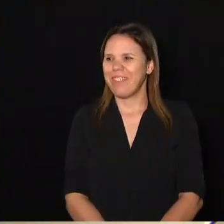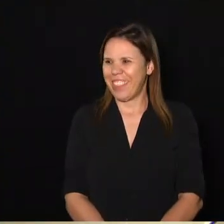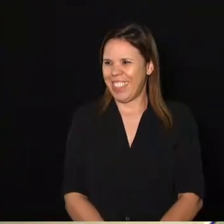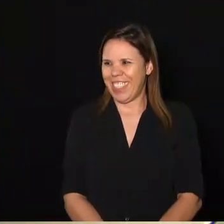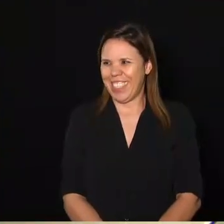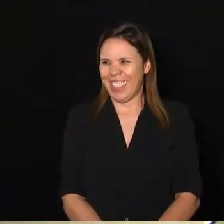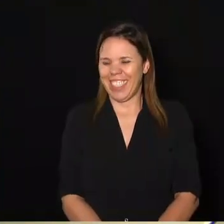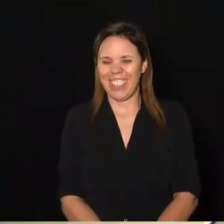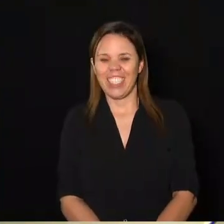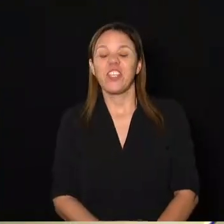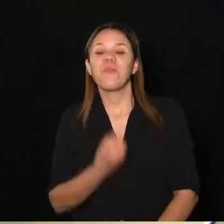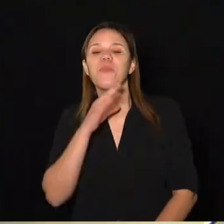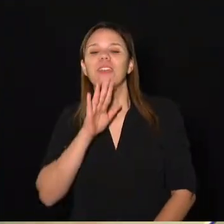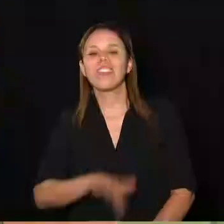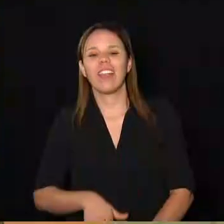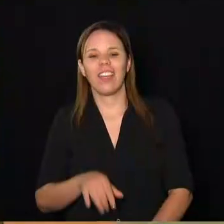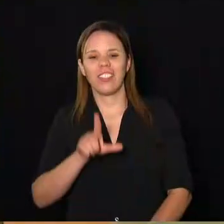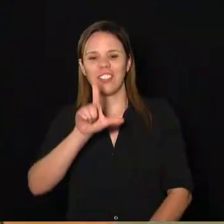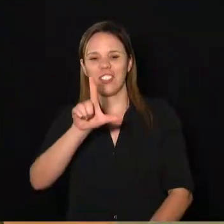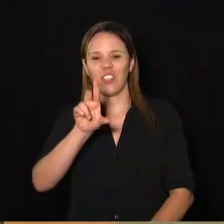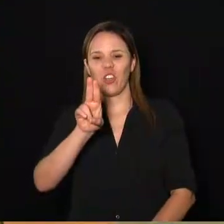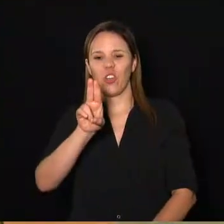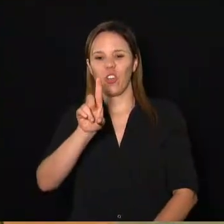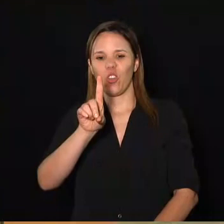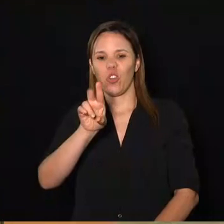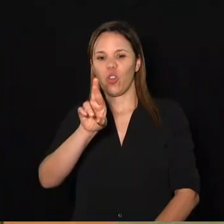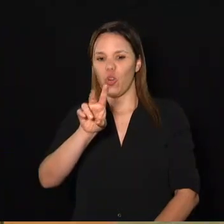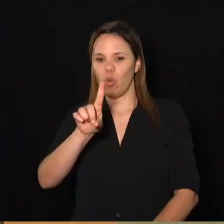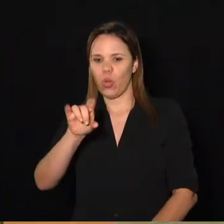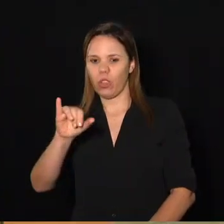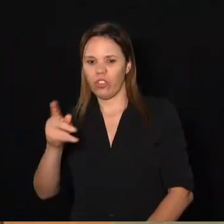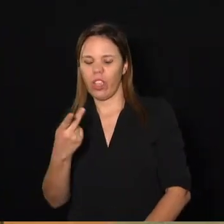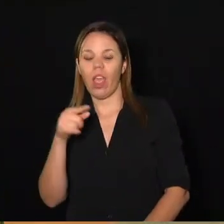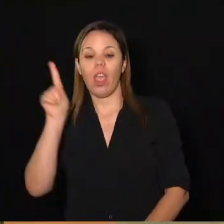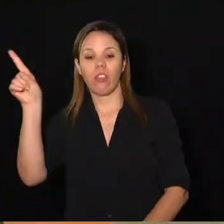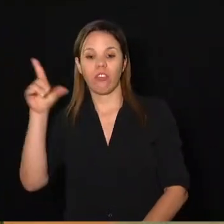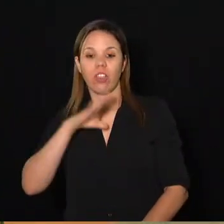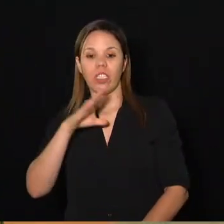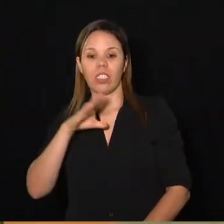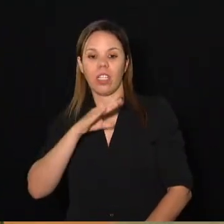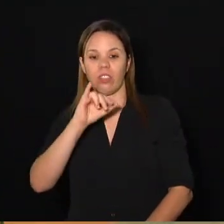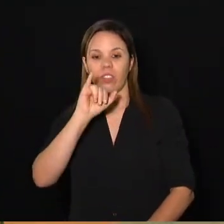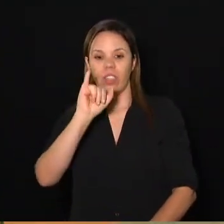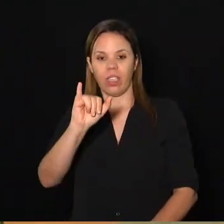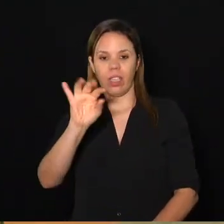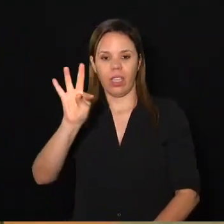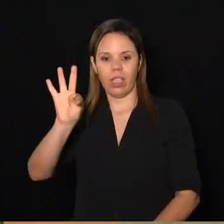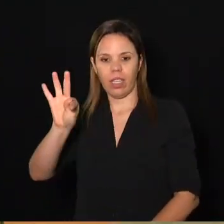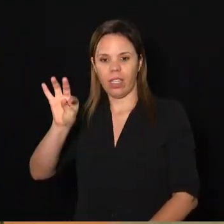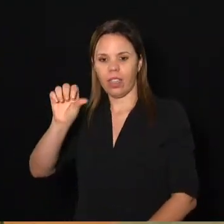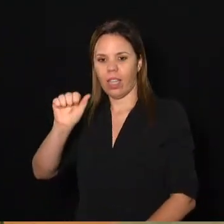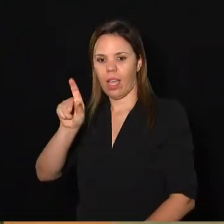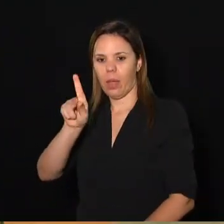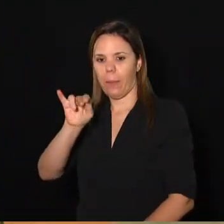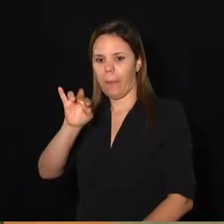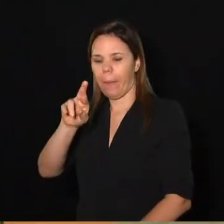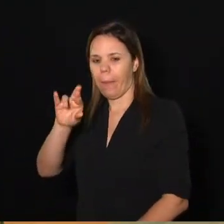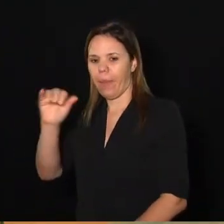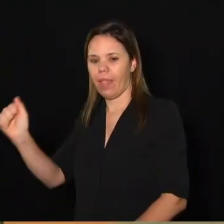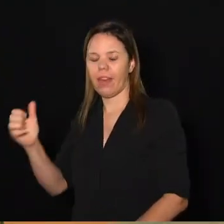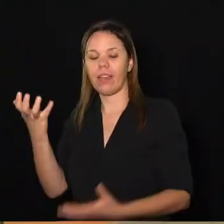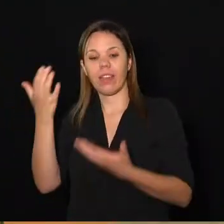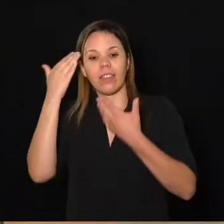então eu sou a Lurdinha eu sou lá de Itapira eu fiz questão de vir aqui hoje graças a Deus eu aqui eu queria